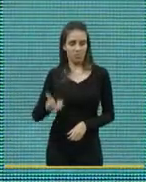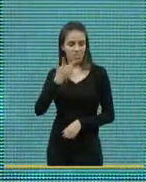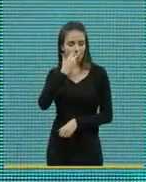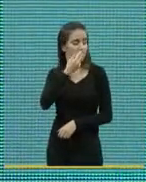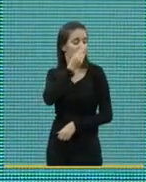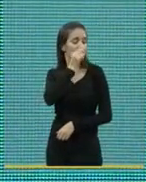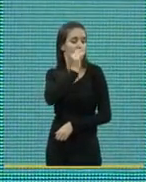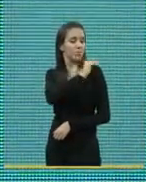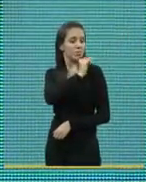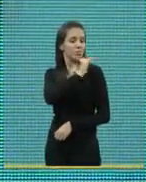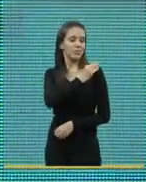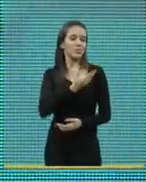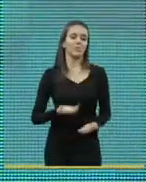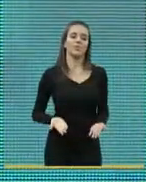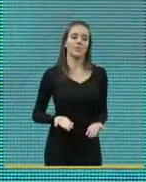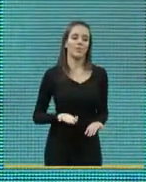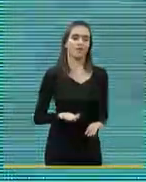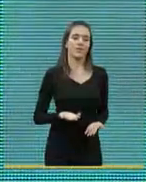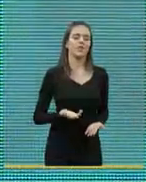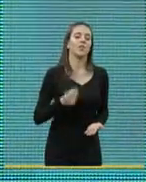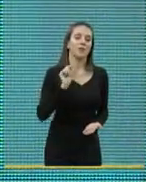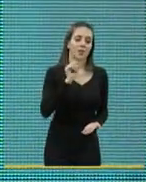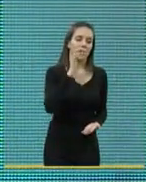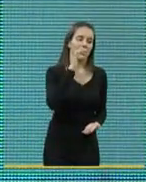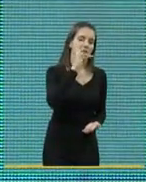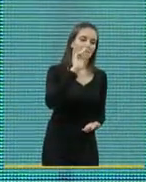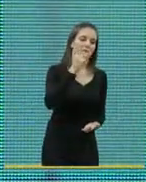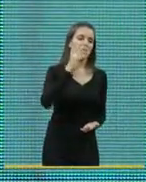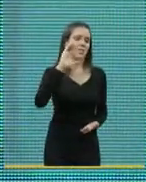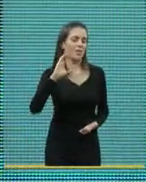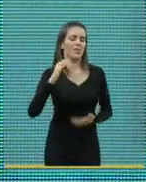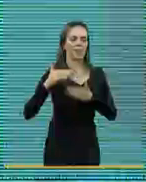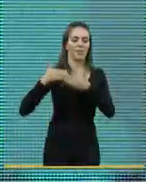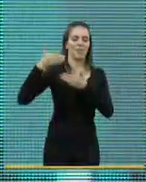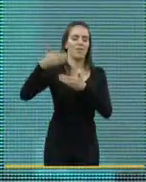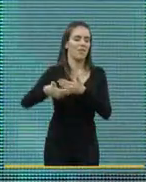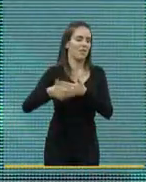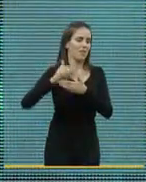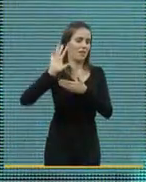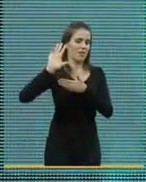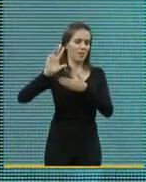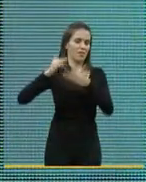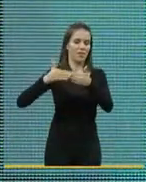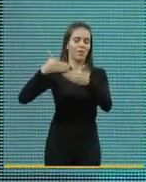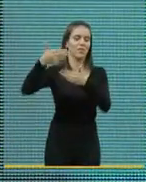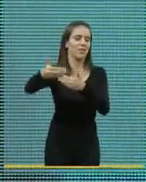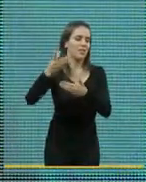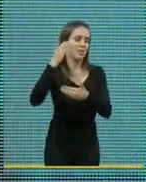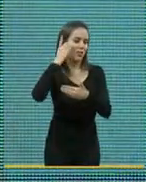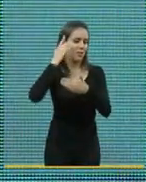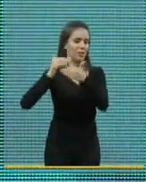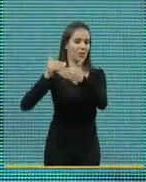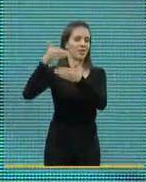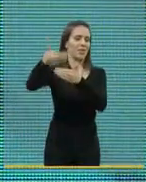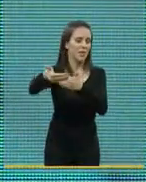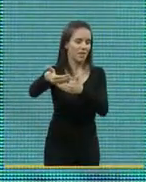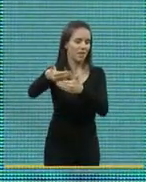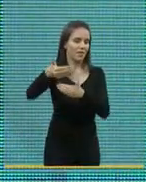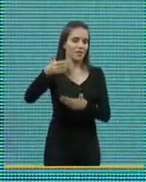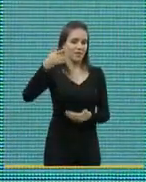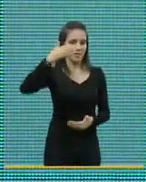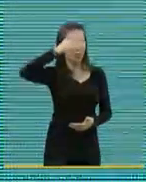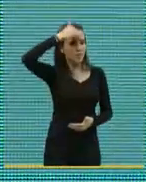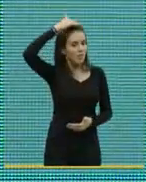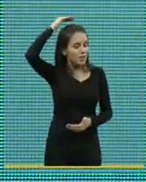sucessivos ver dita má fernando henrique de fernando henrique a lula de lula a dilma e temer esses